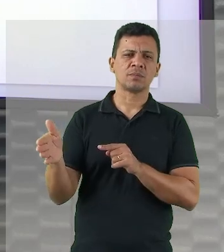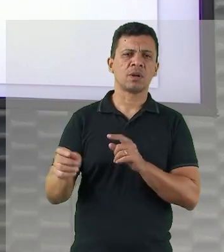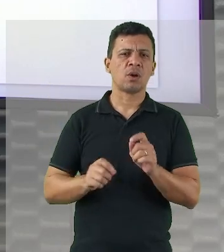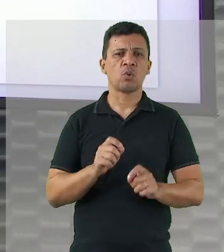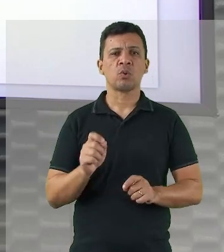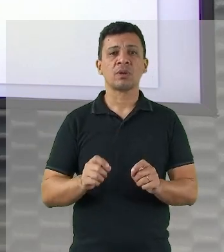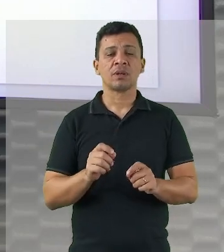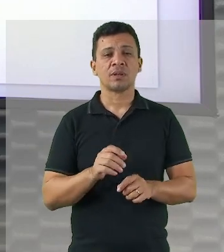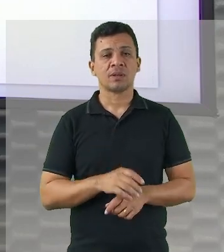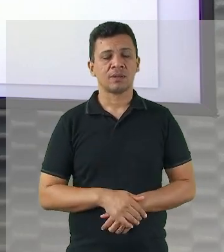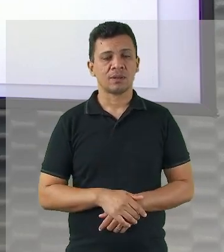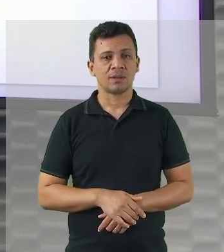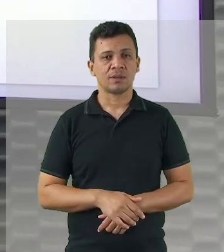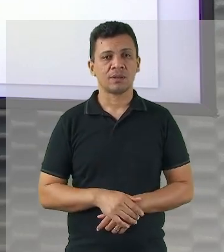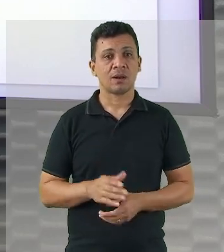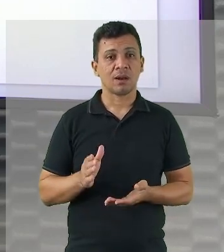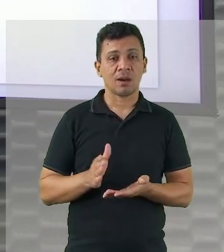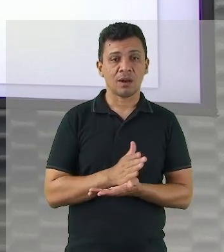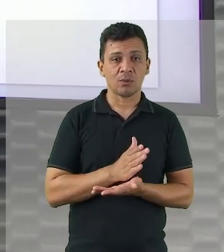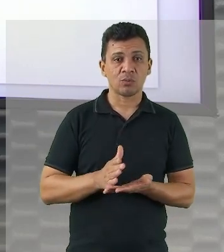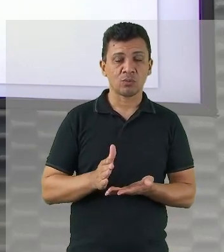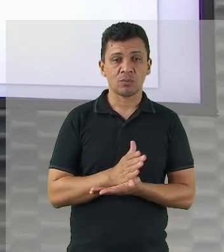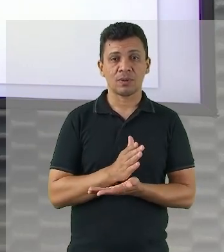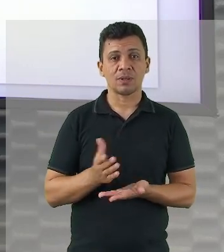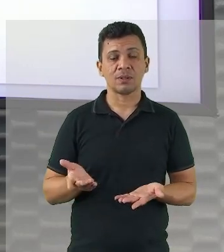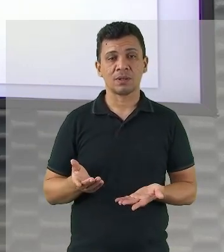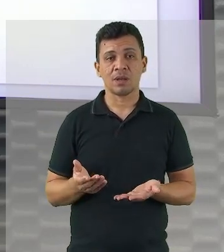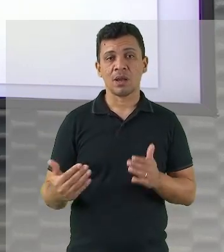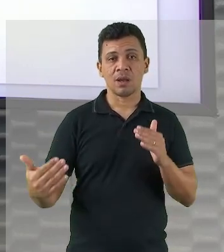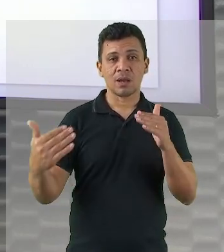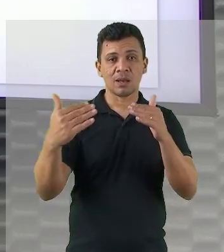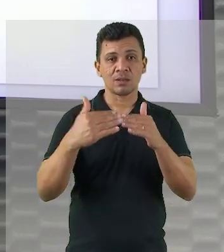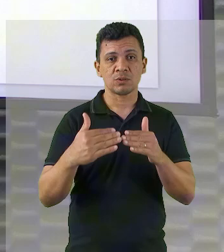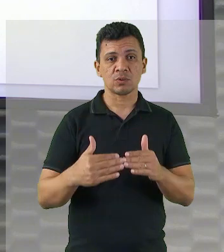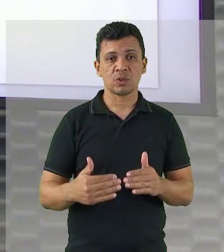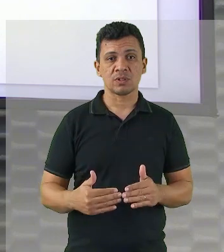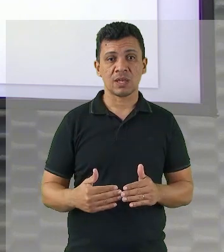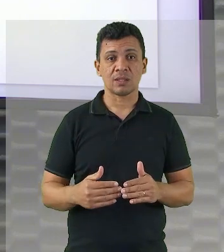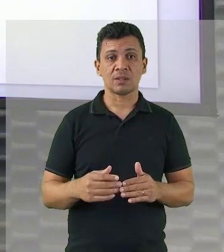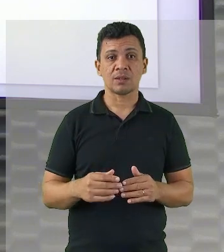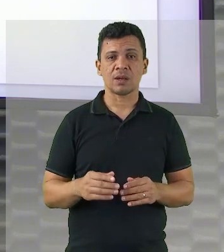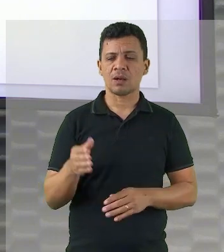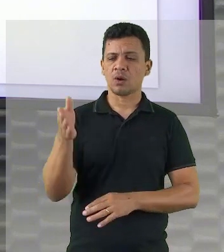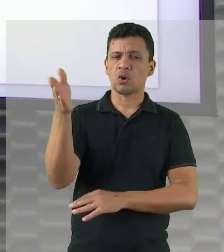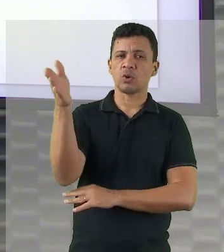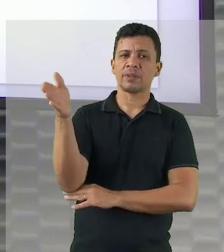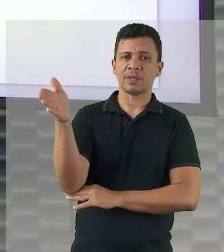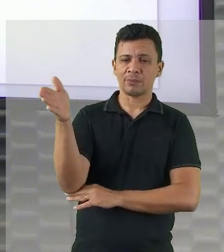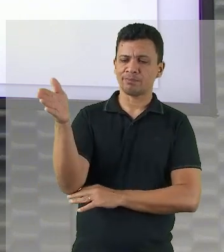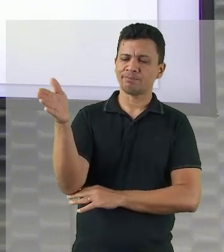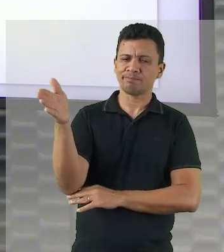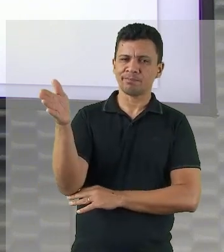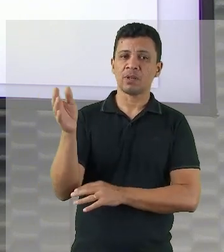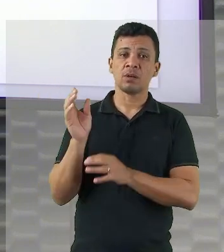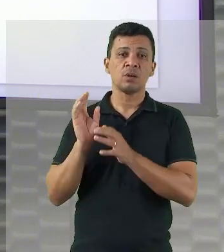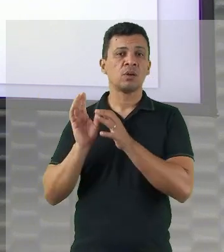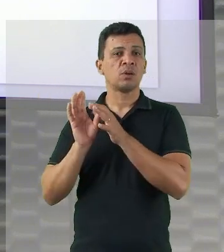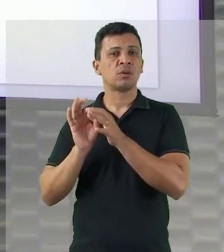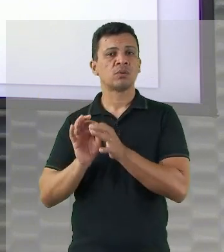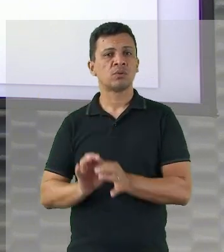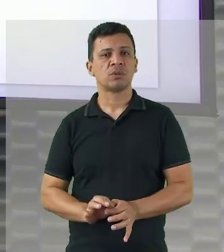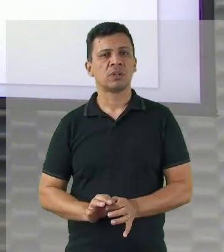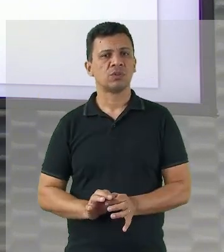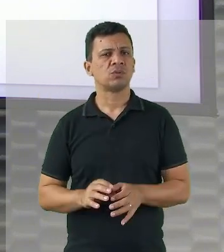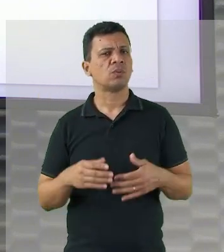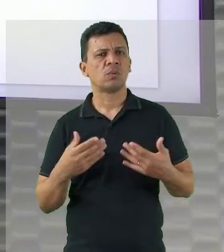obviamente nós vamos estar falando sobre alguma coisa associada a hotel. Então, o nosso contexto vai girar